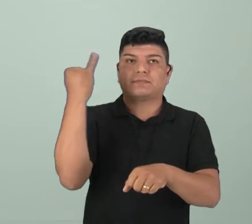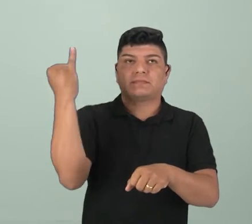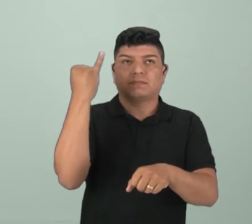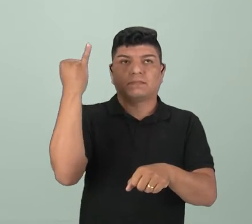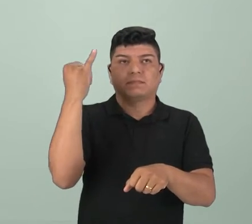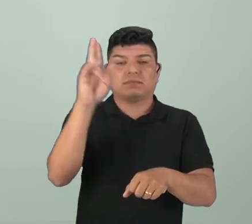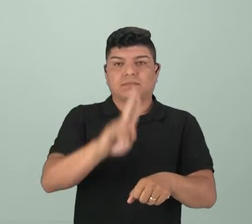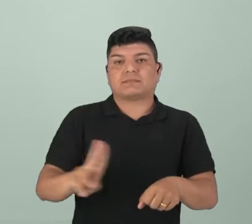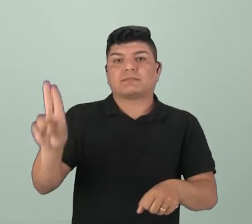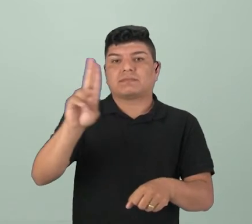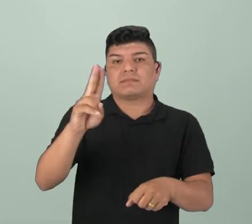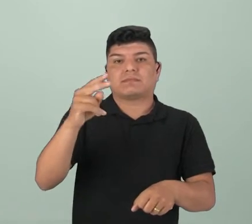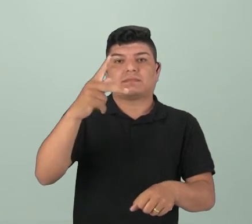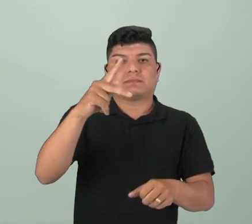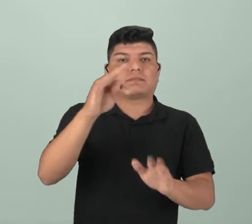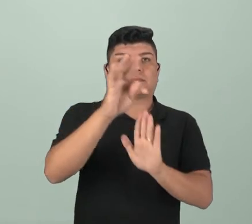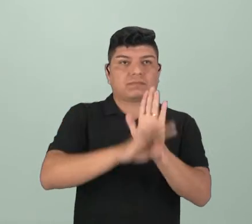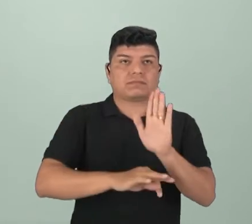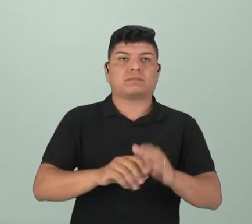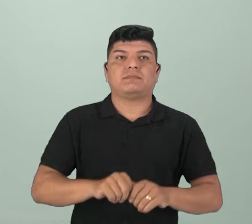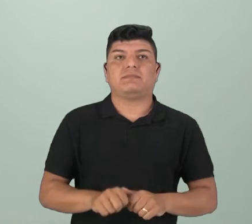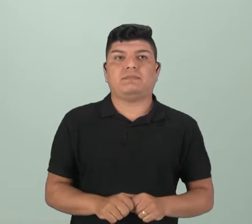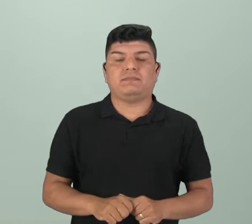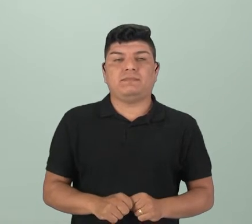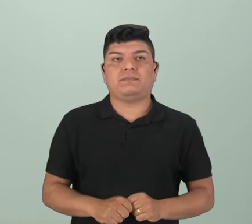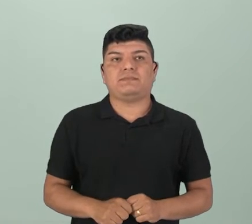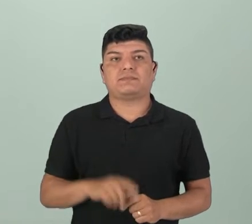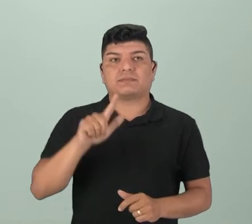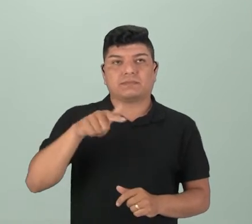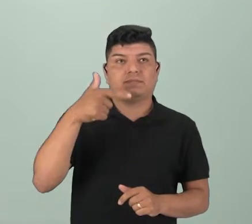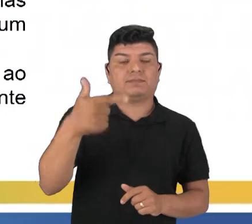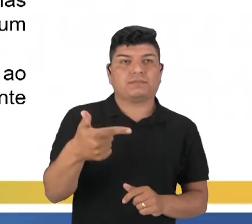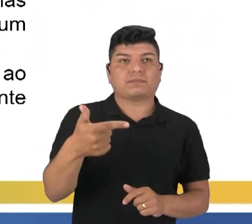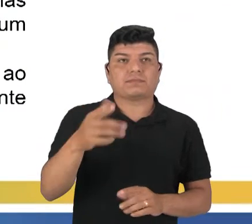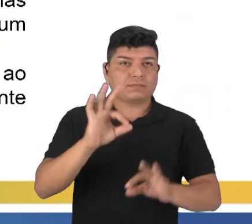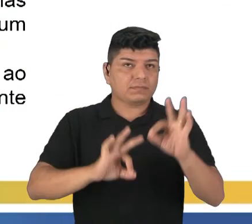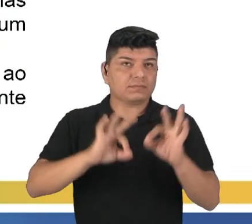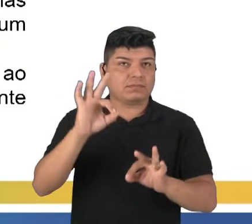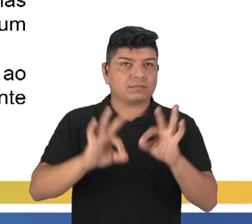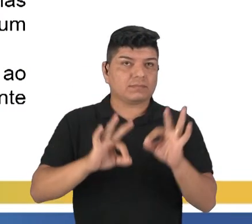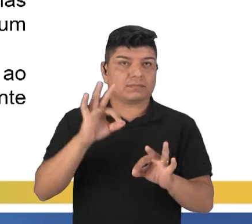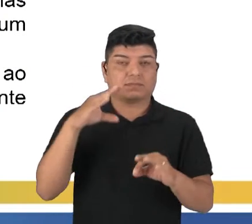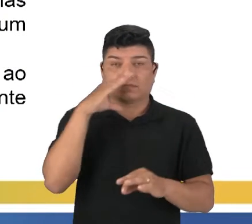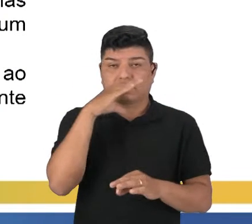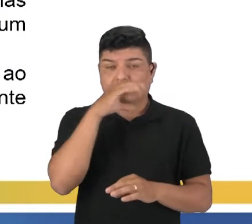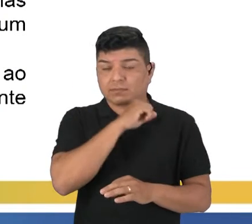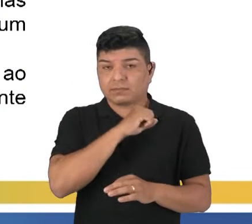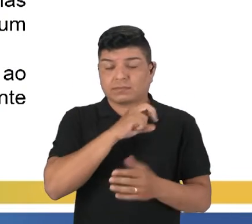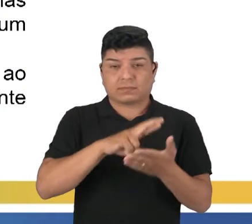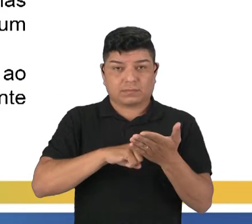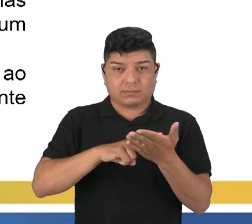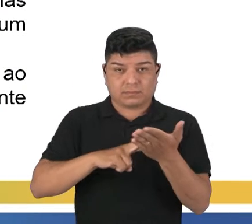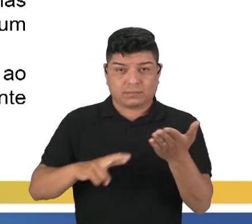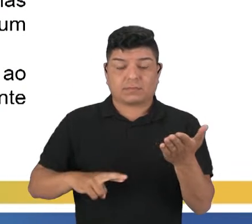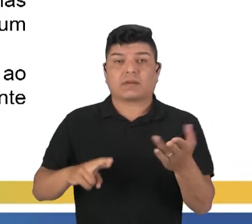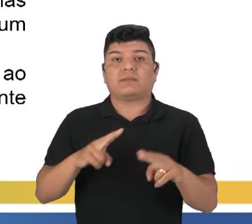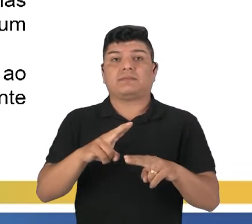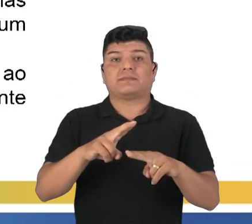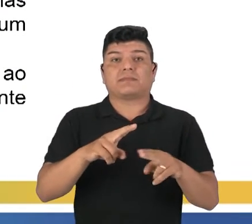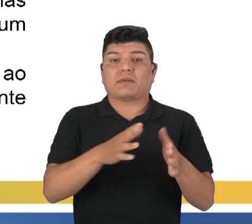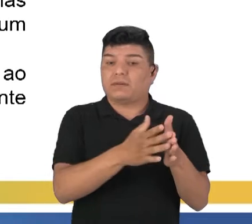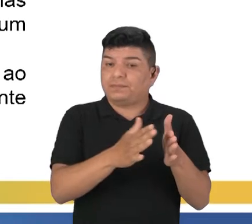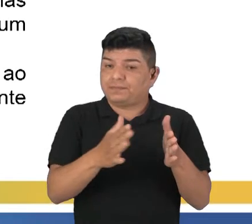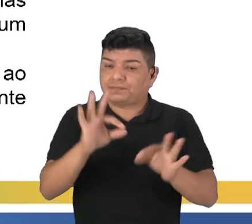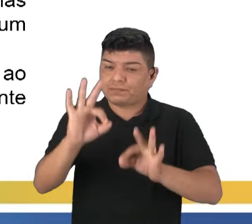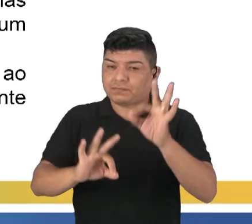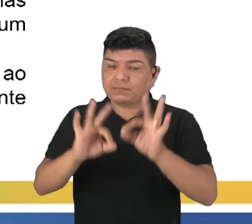e vai colocando dentro do seu texto. Depois, uma preparação prévia à redação, né? Durante o